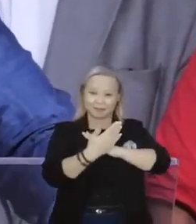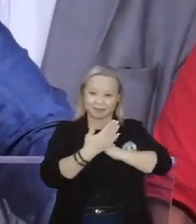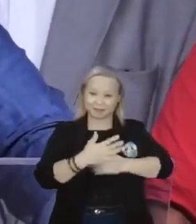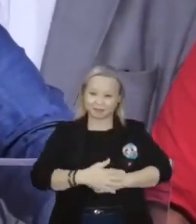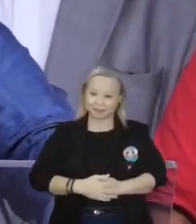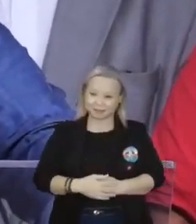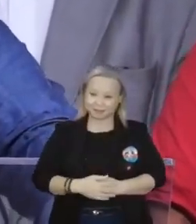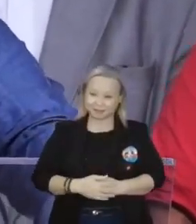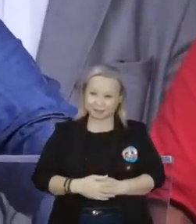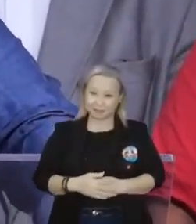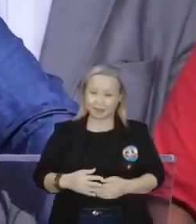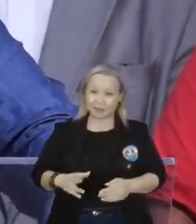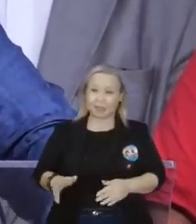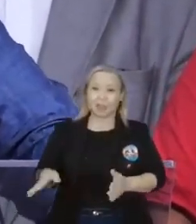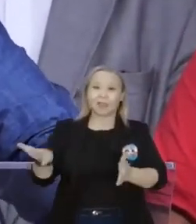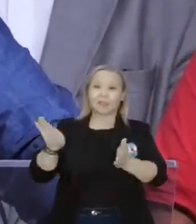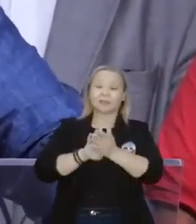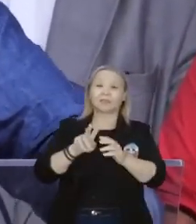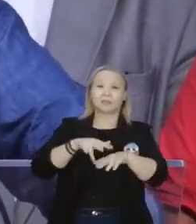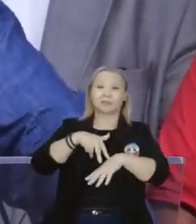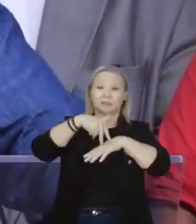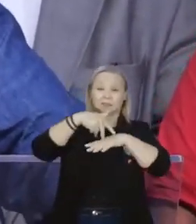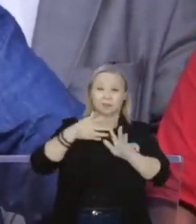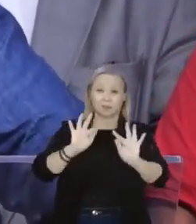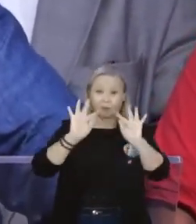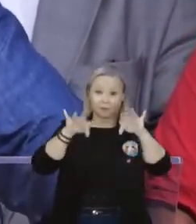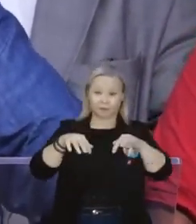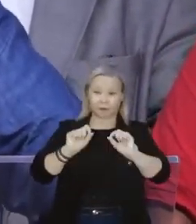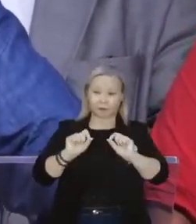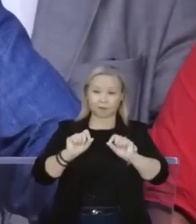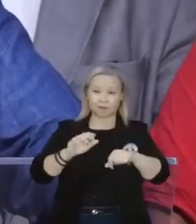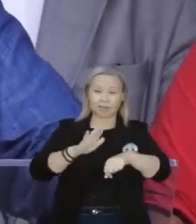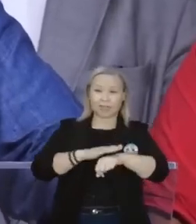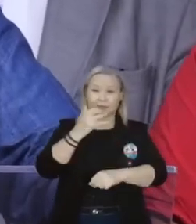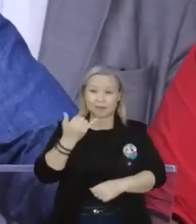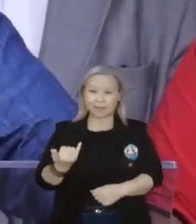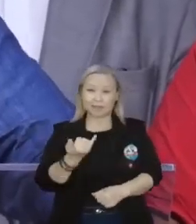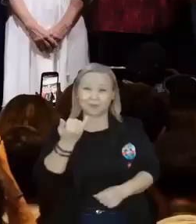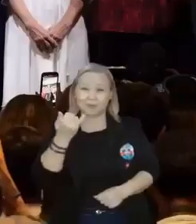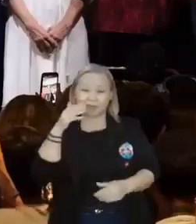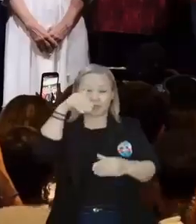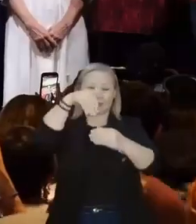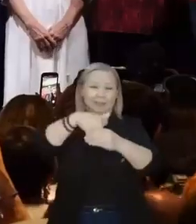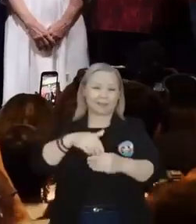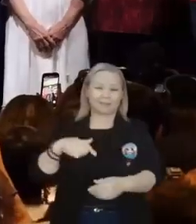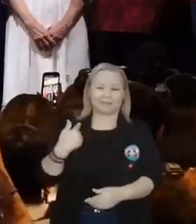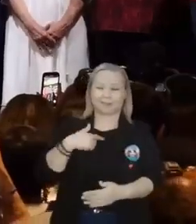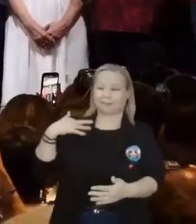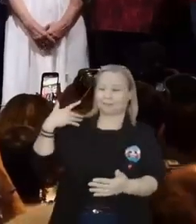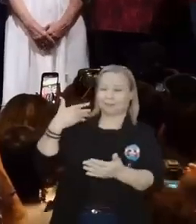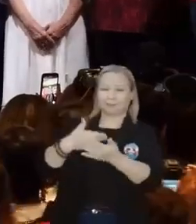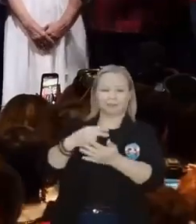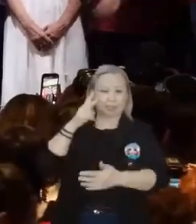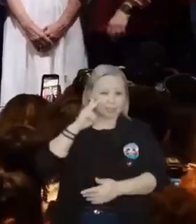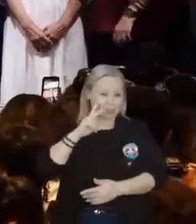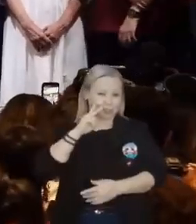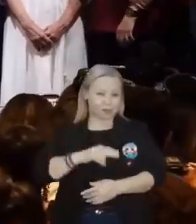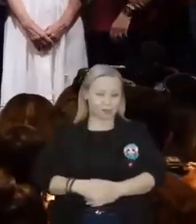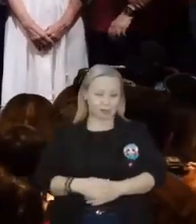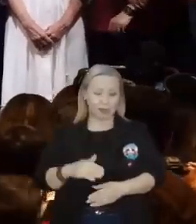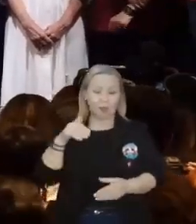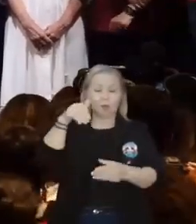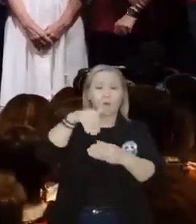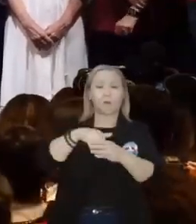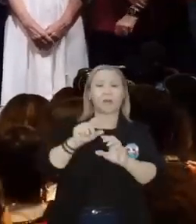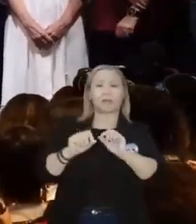Chegamos ao final de uma das mais importantes eleições da nossa história. uma eleição que colocou